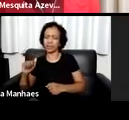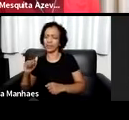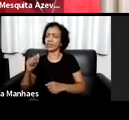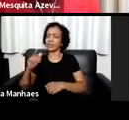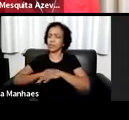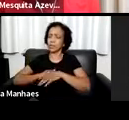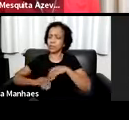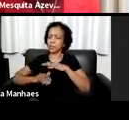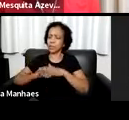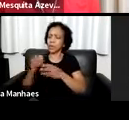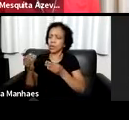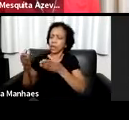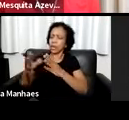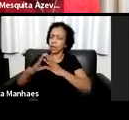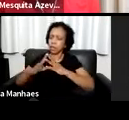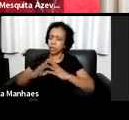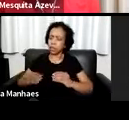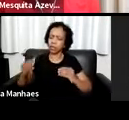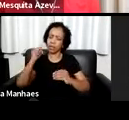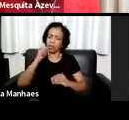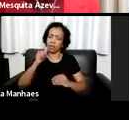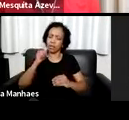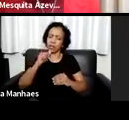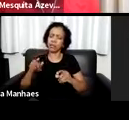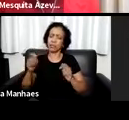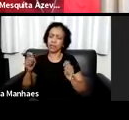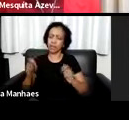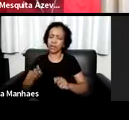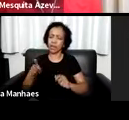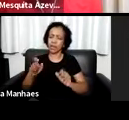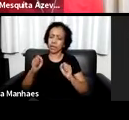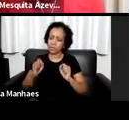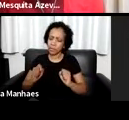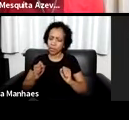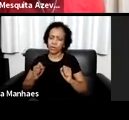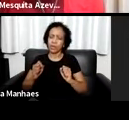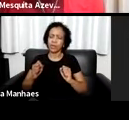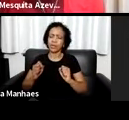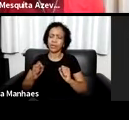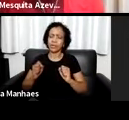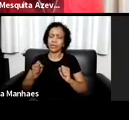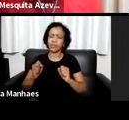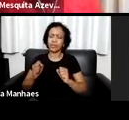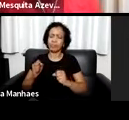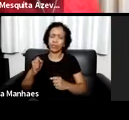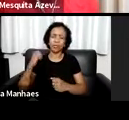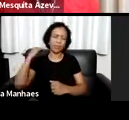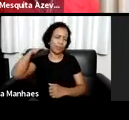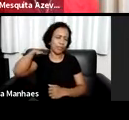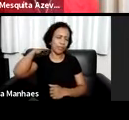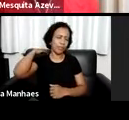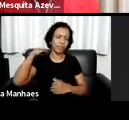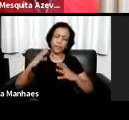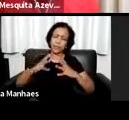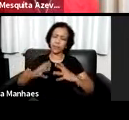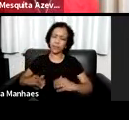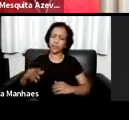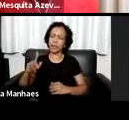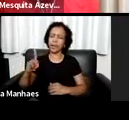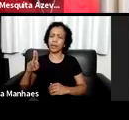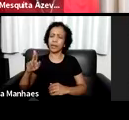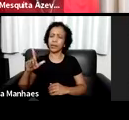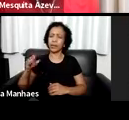cura sobre a nossa irmã e que ela possa ter os seus pulmões limpos, ó Pai, desta infecção, que tudo possa voltar